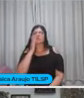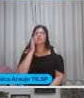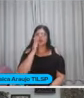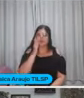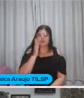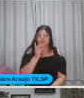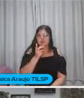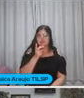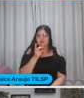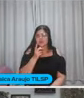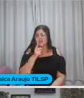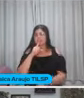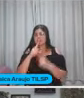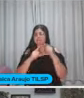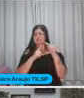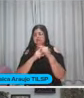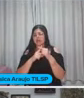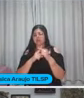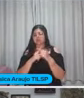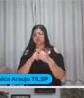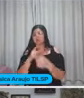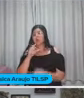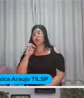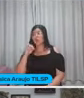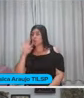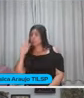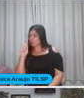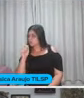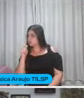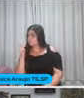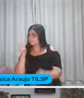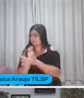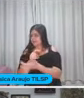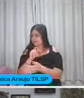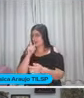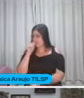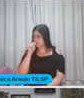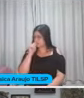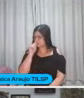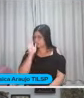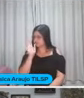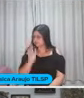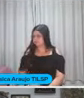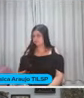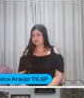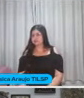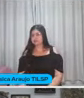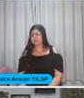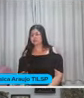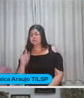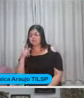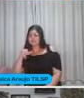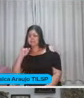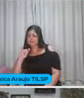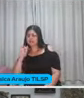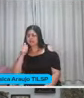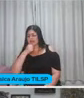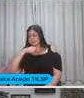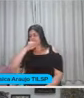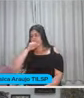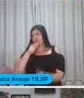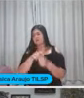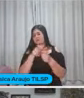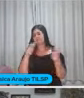Que mais do que a conta d'água Que o pai e a mãe paga Tem uma boa parte da